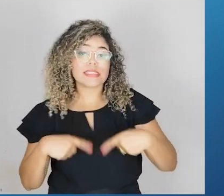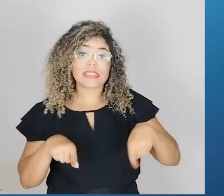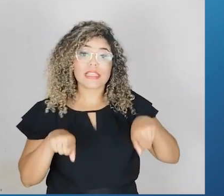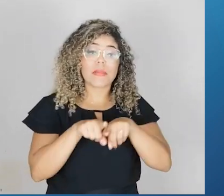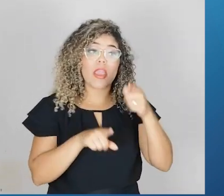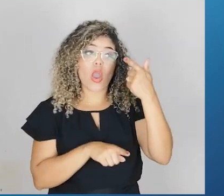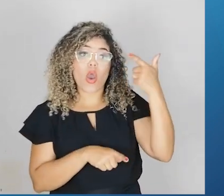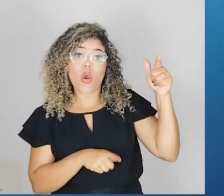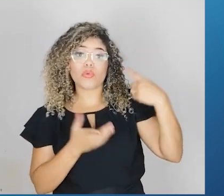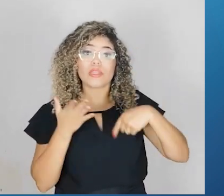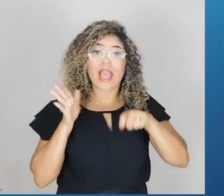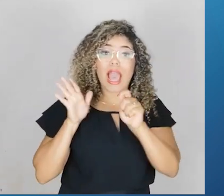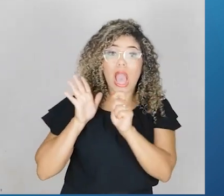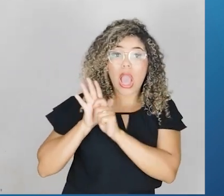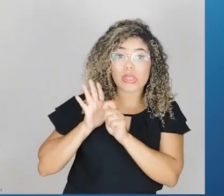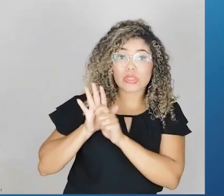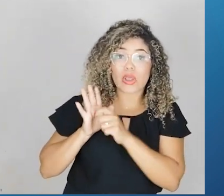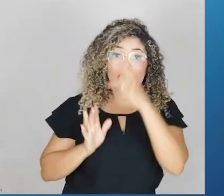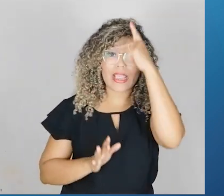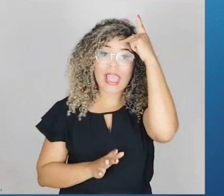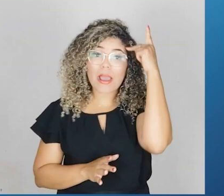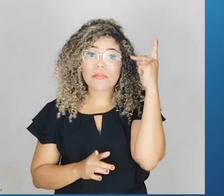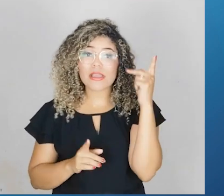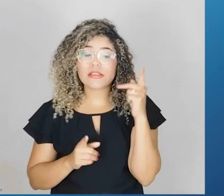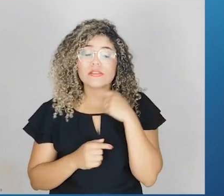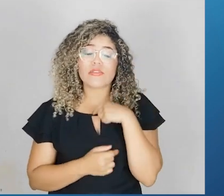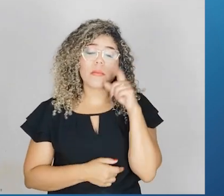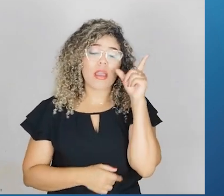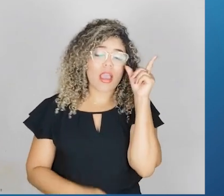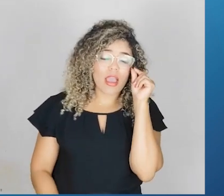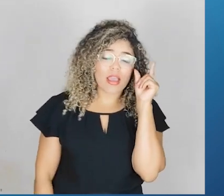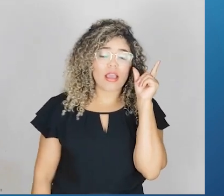drogas que deixam o usuário um pouco mais sonolento.